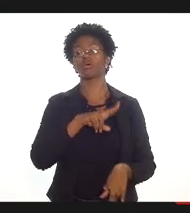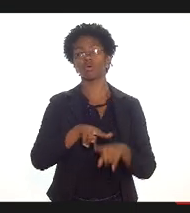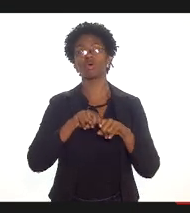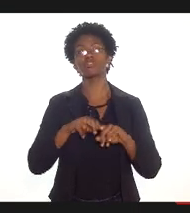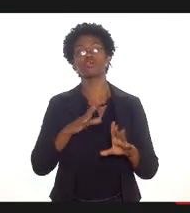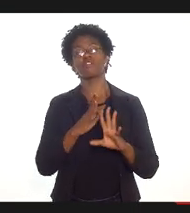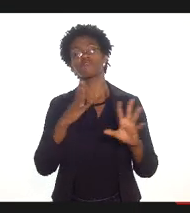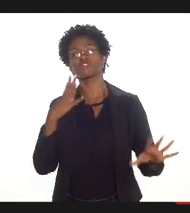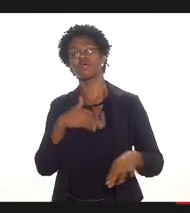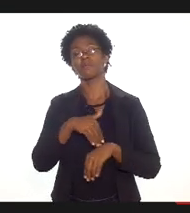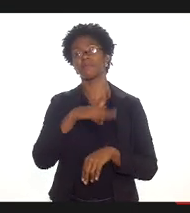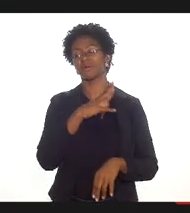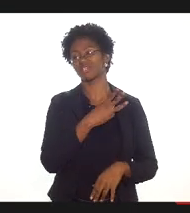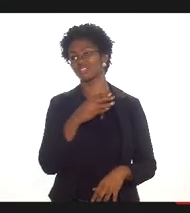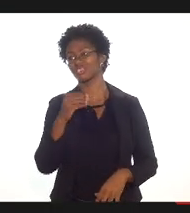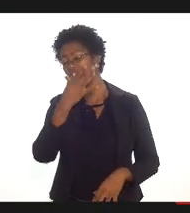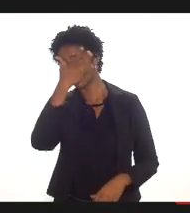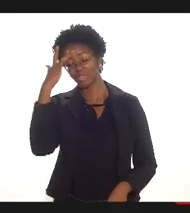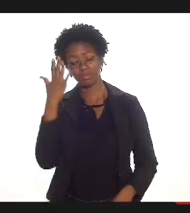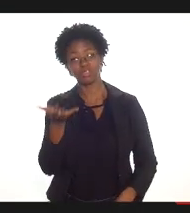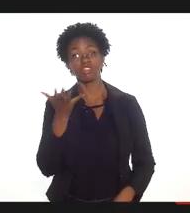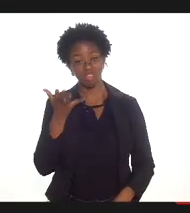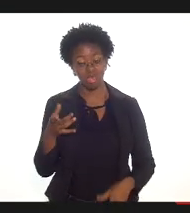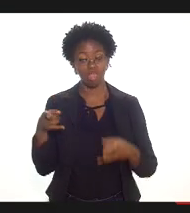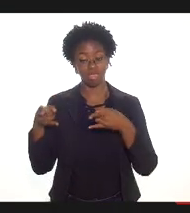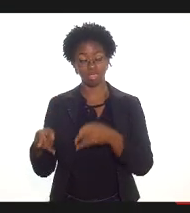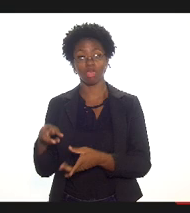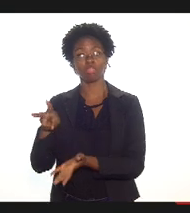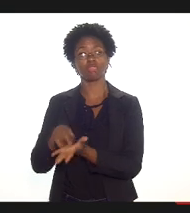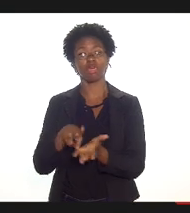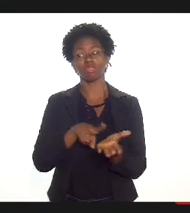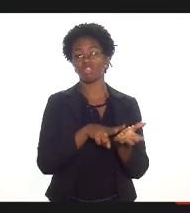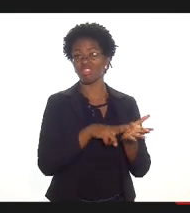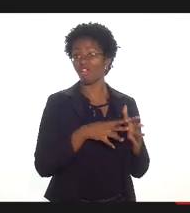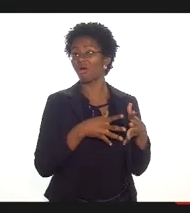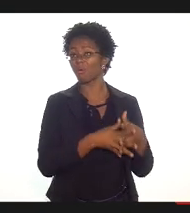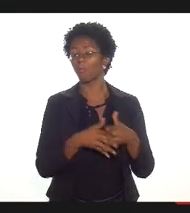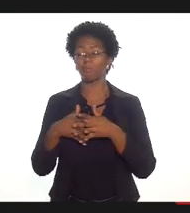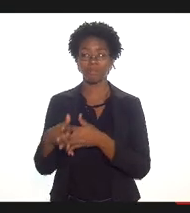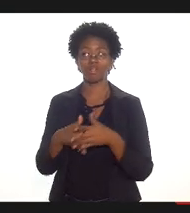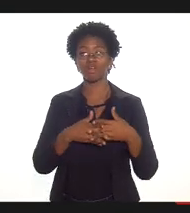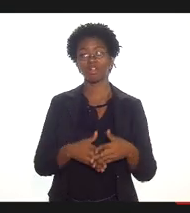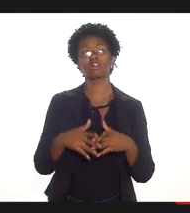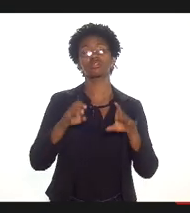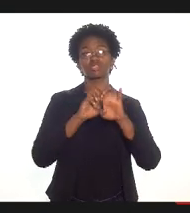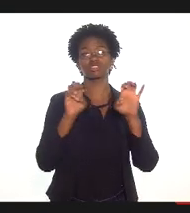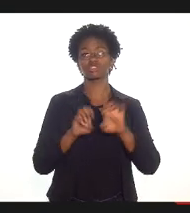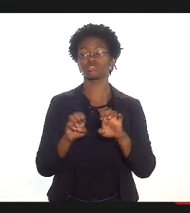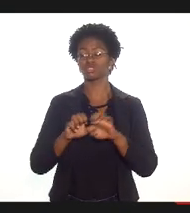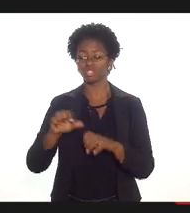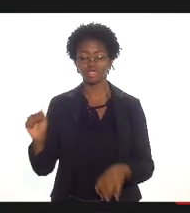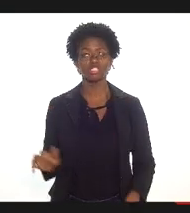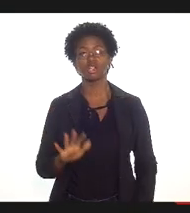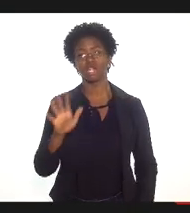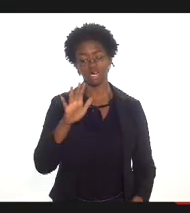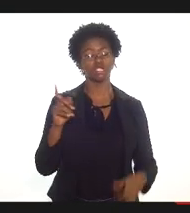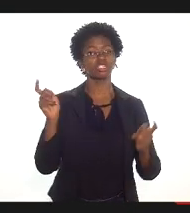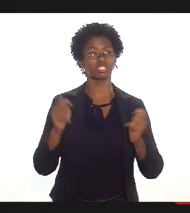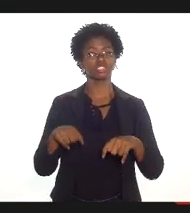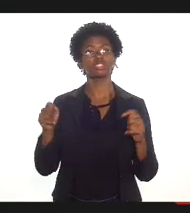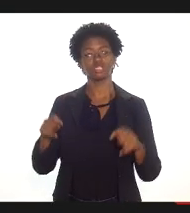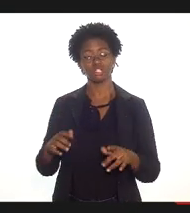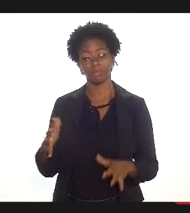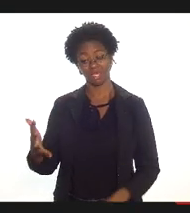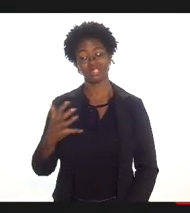300 pessoas em busca de leitos de alta complexidade com estruturas caríssimas que poderiam servir para